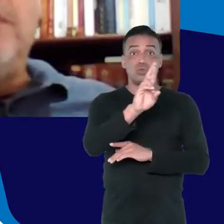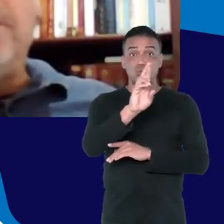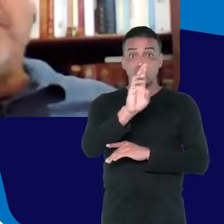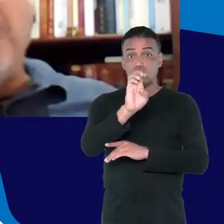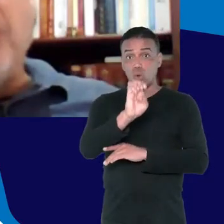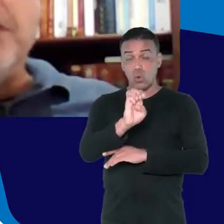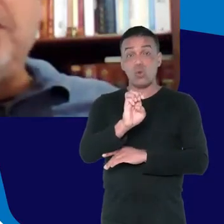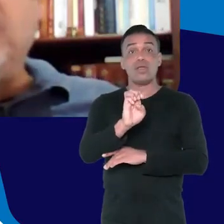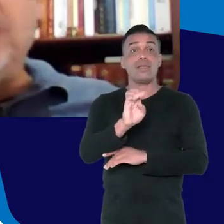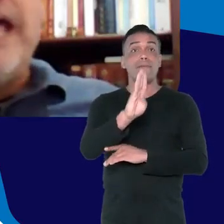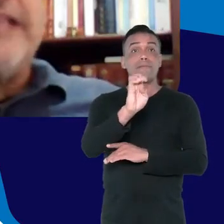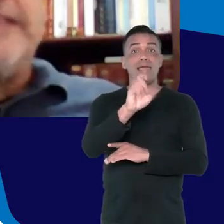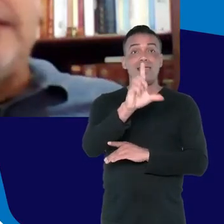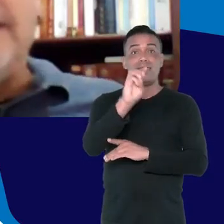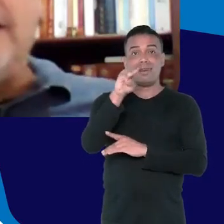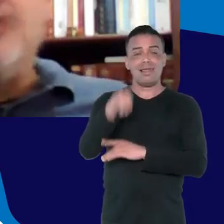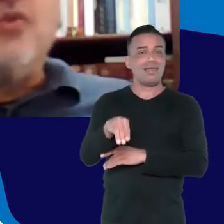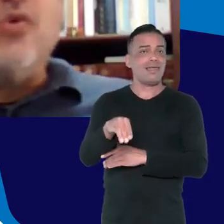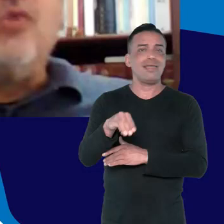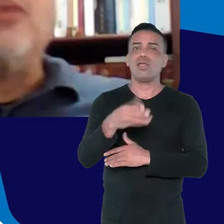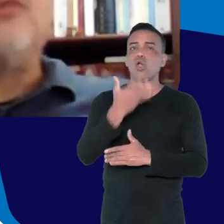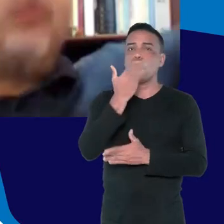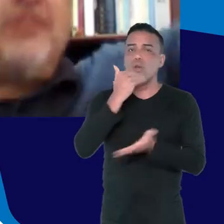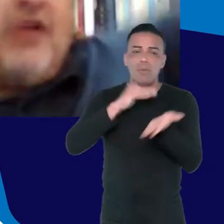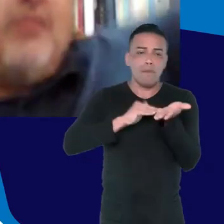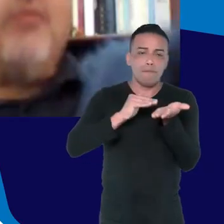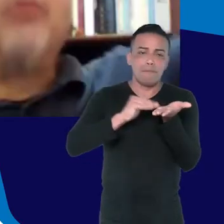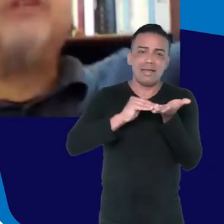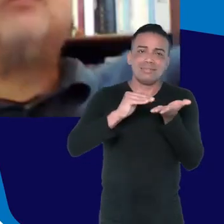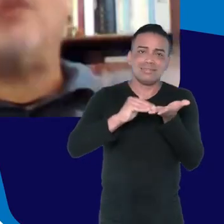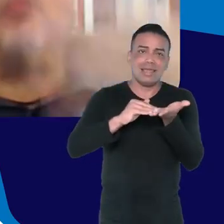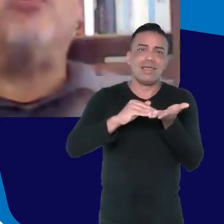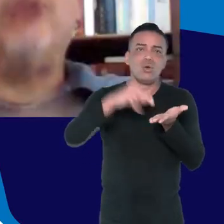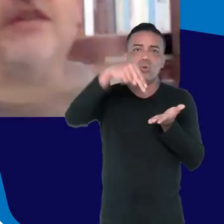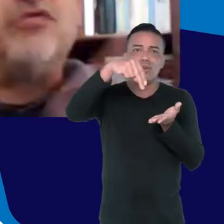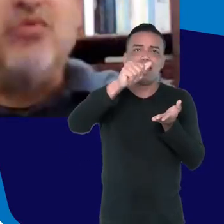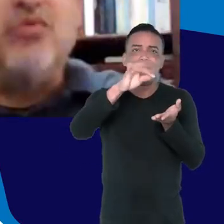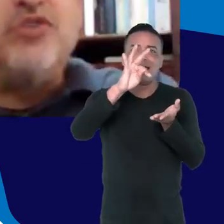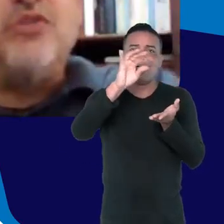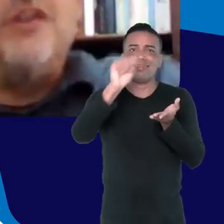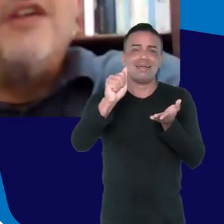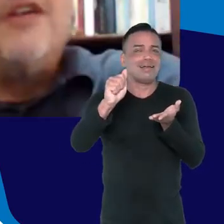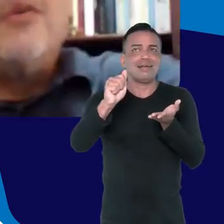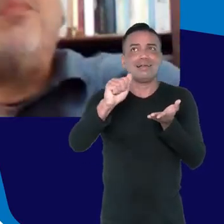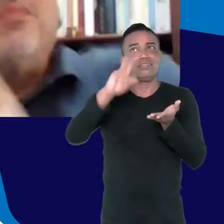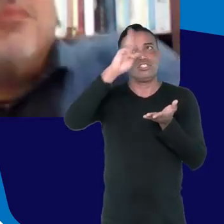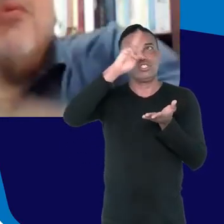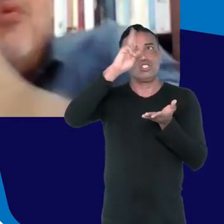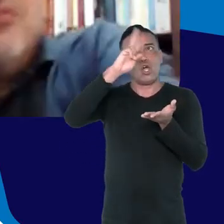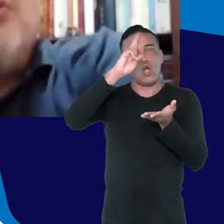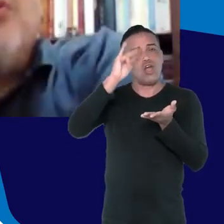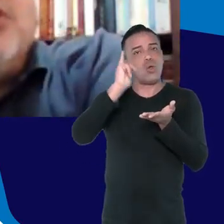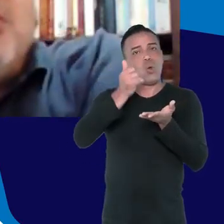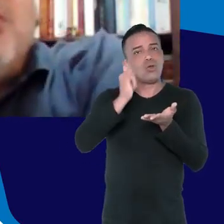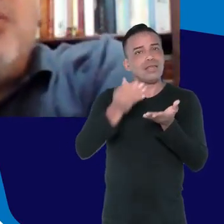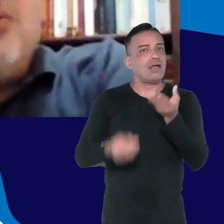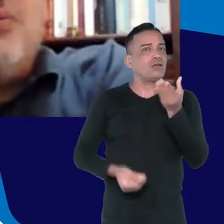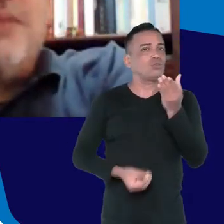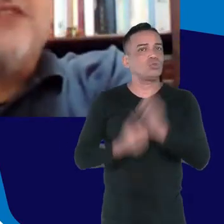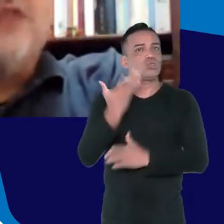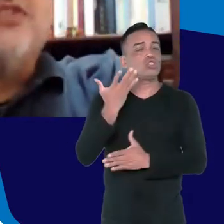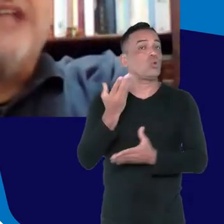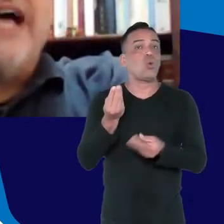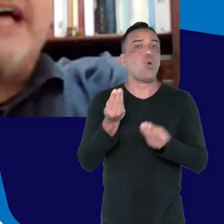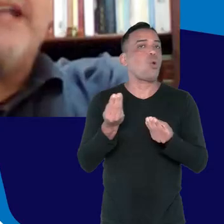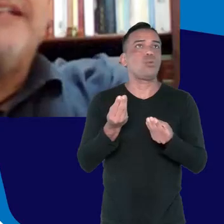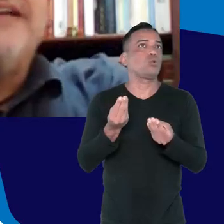um pastelzinho de nata delicioso e contar um pouco da história, por que surge, como que surgiu o